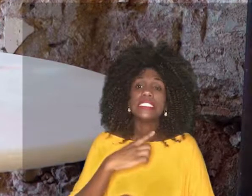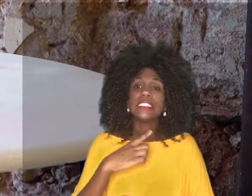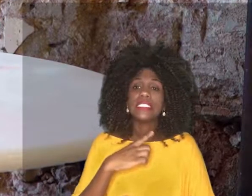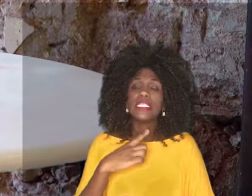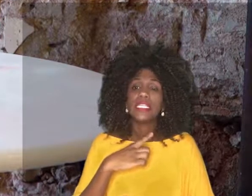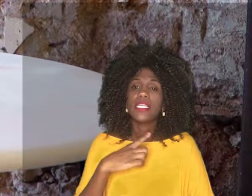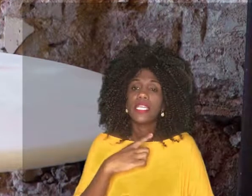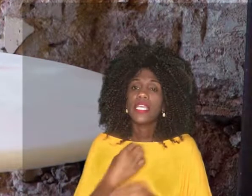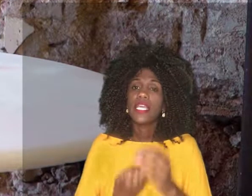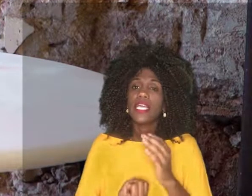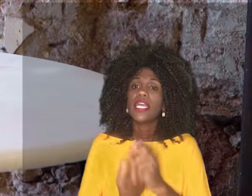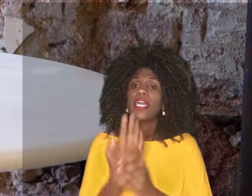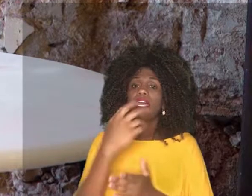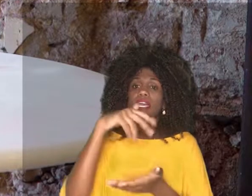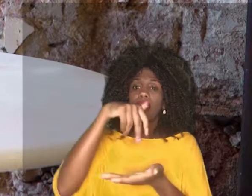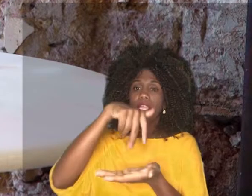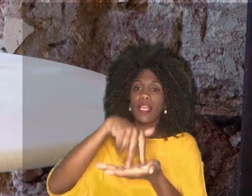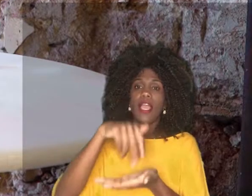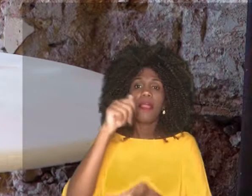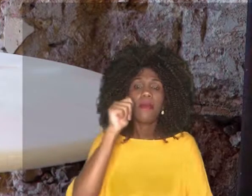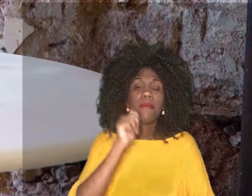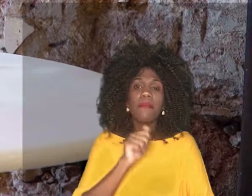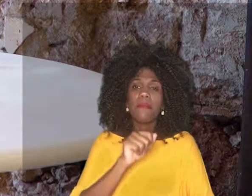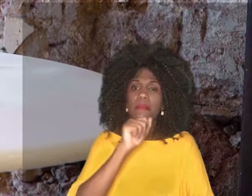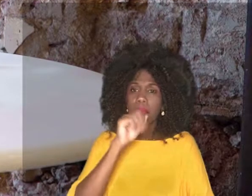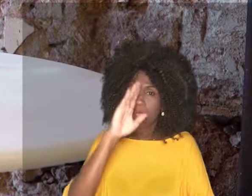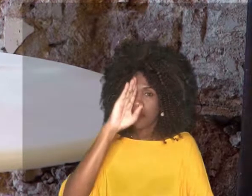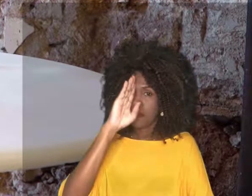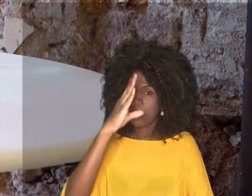como matriarca